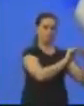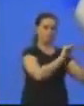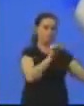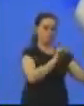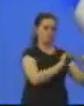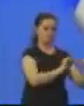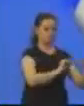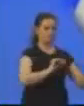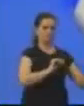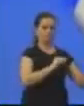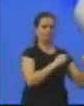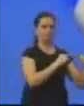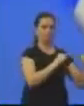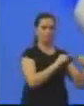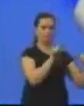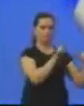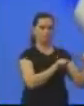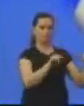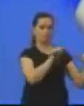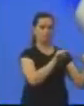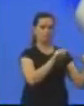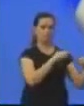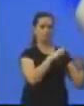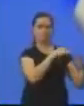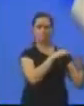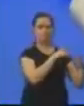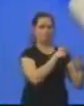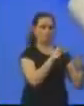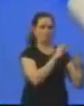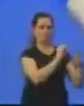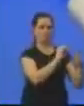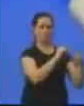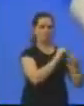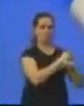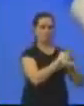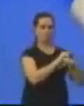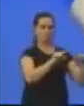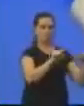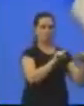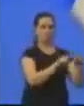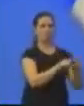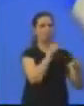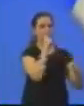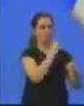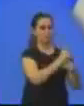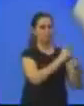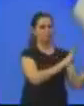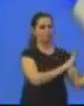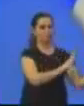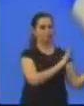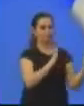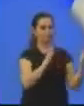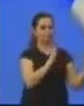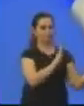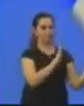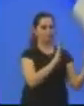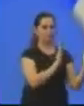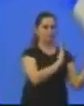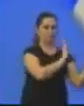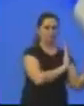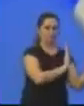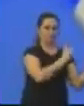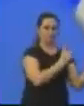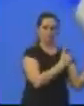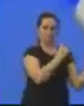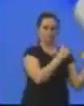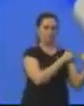ali, é uma bola aberta. Por quê? Porque no intervalo é estritamente menor do que 1. Isto é, o 1